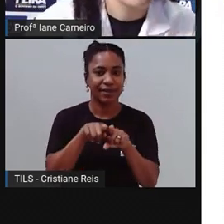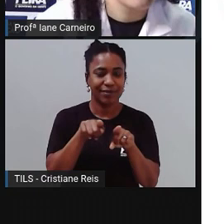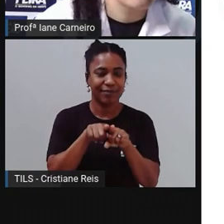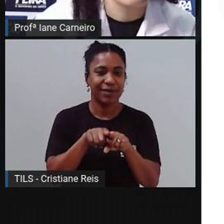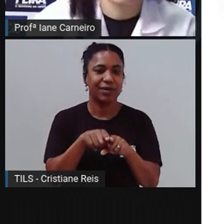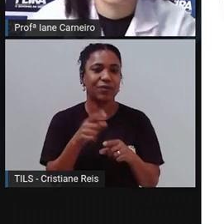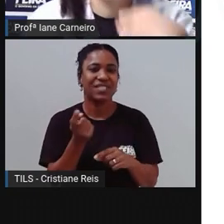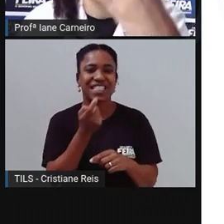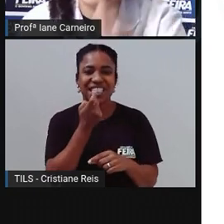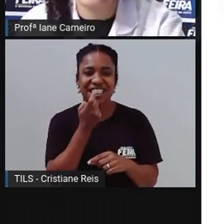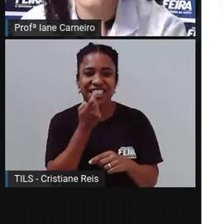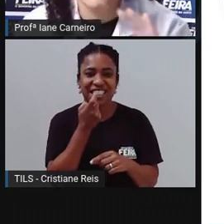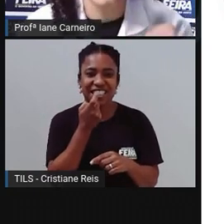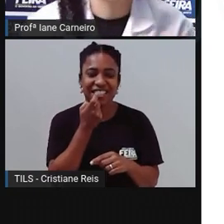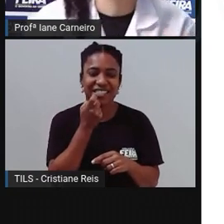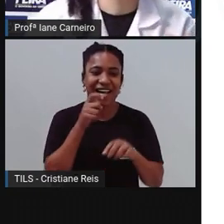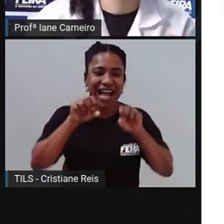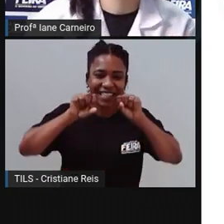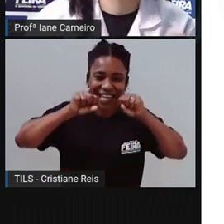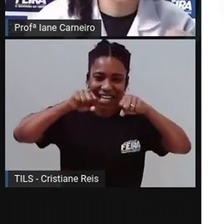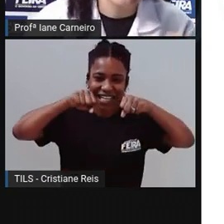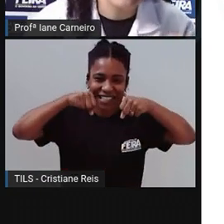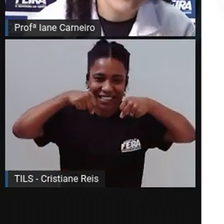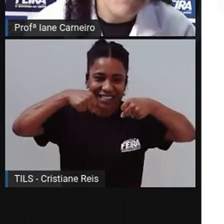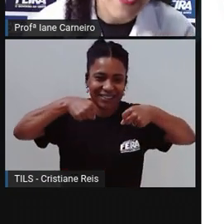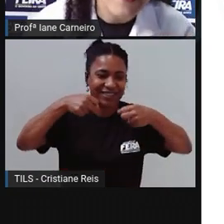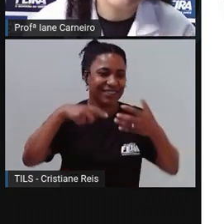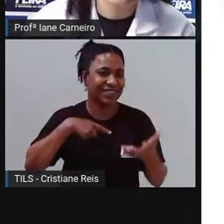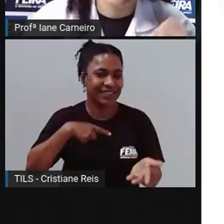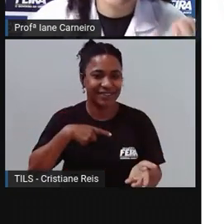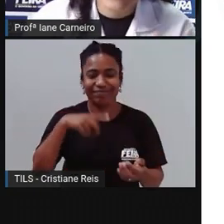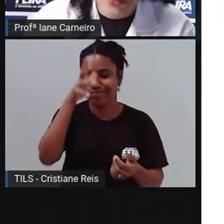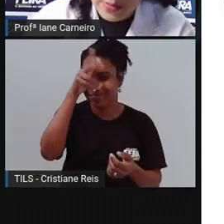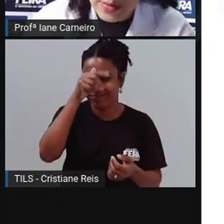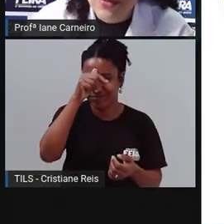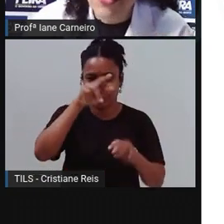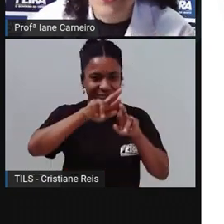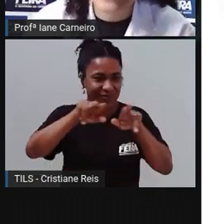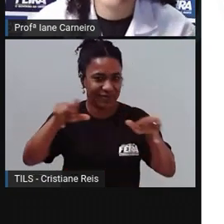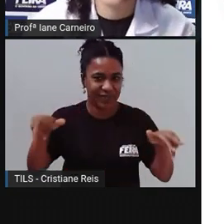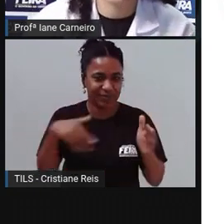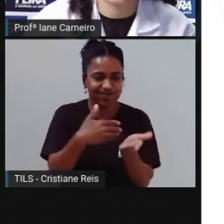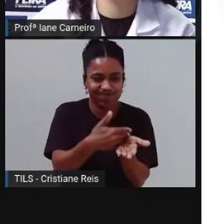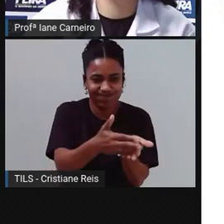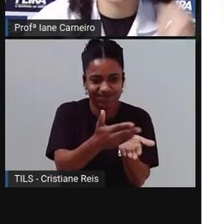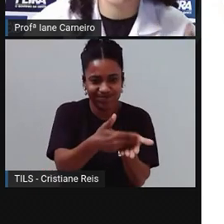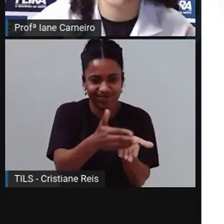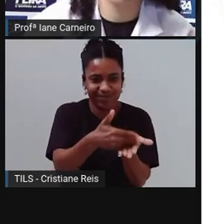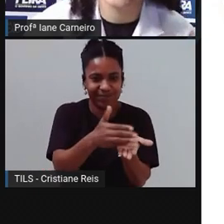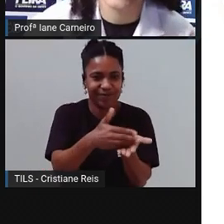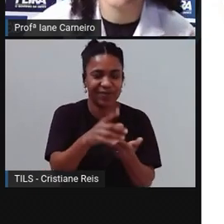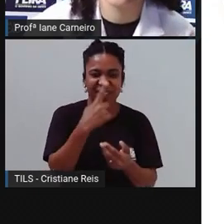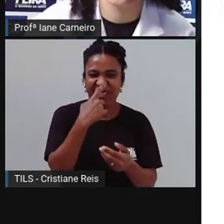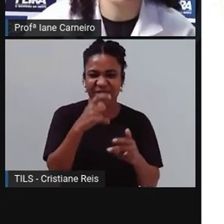os ossos, né? O resto lá da comida que a gente não comeu todo no prato. Então imagine o tanto de coisa que vai para a lixeira, né? E se